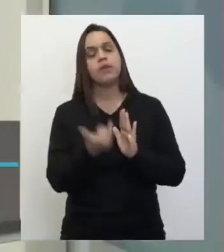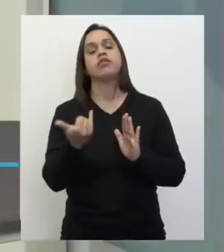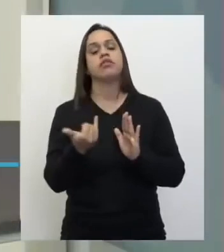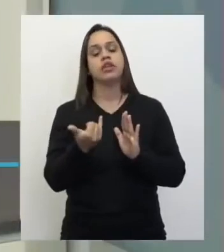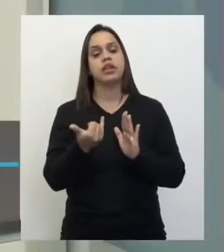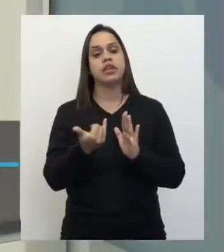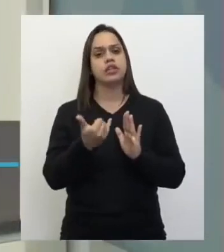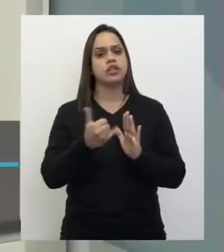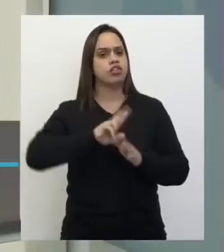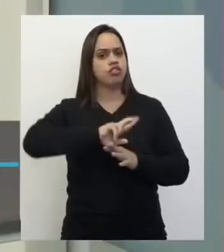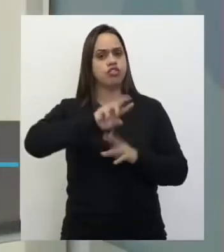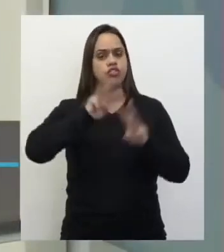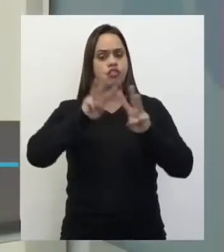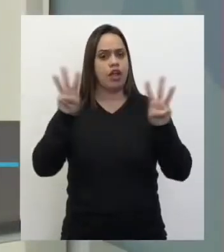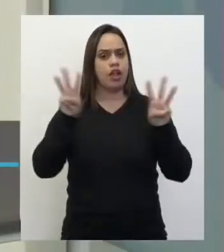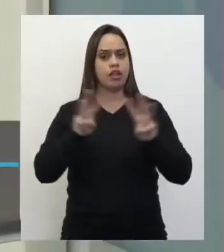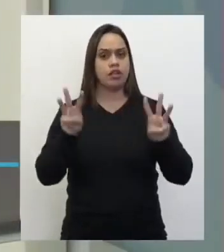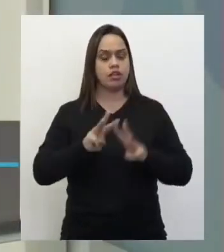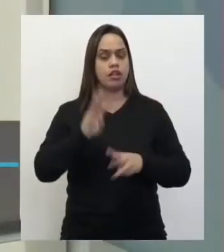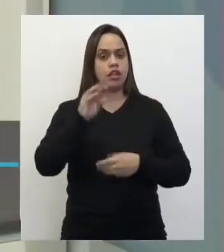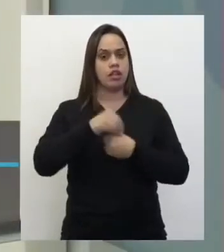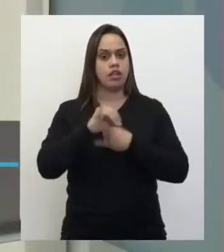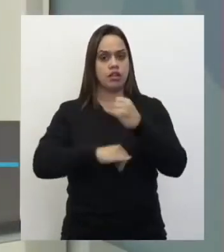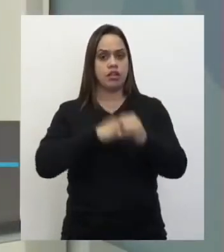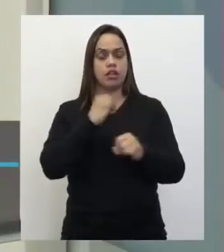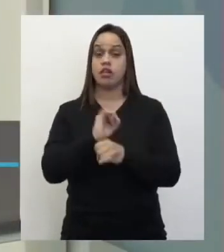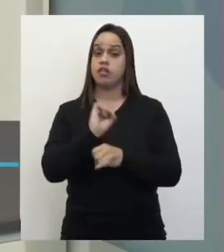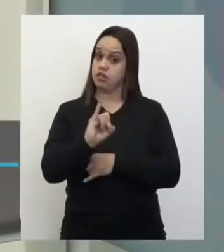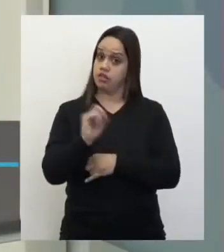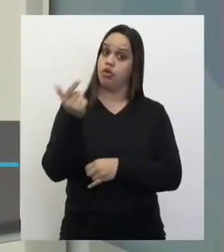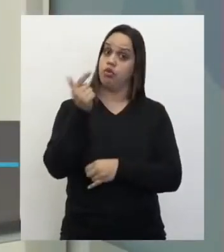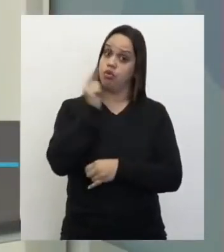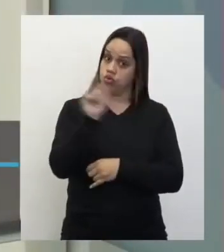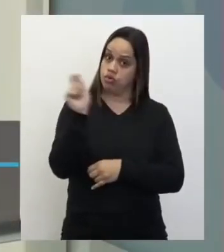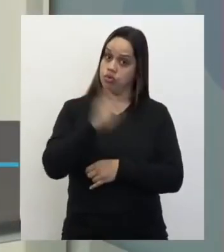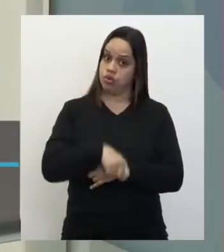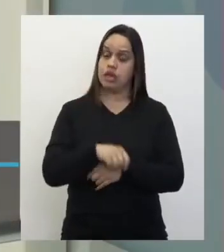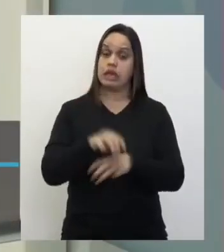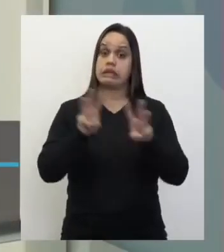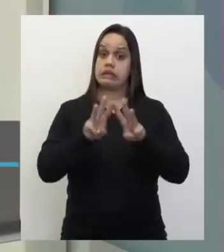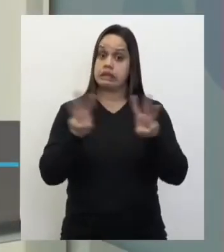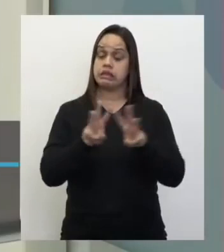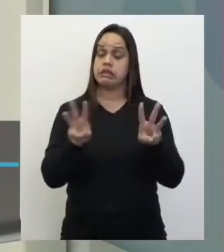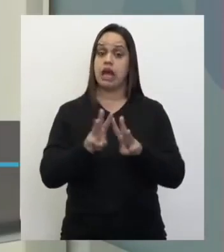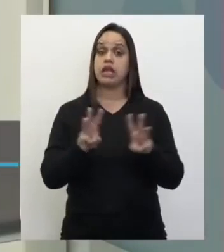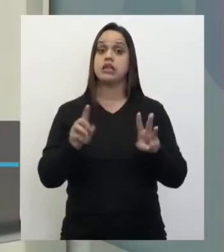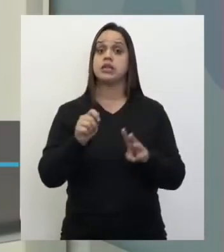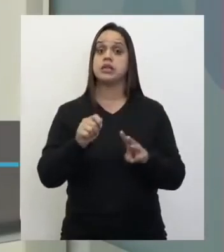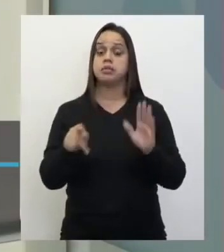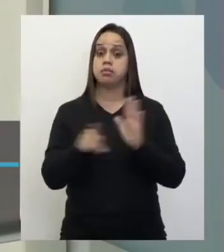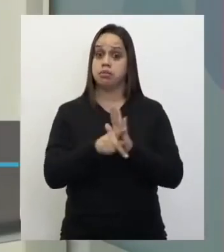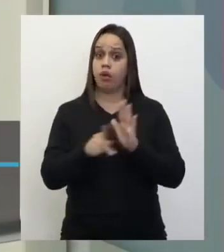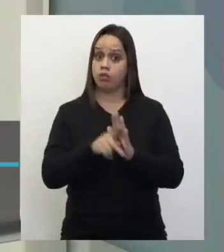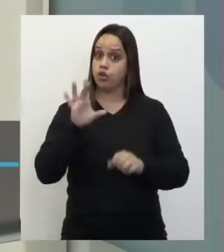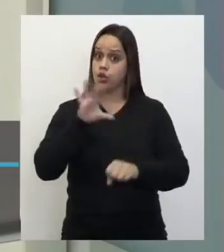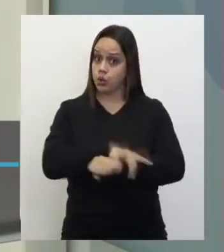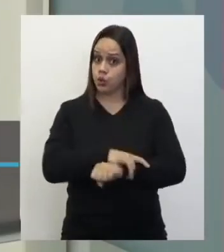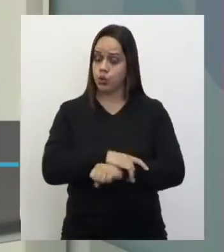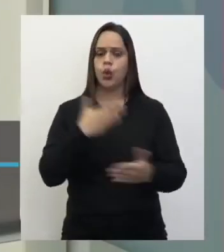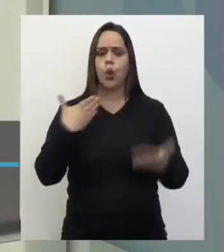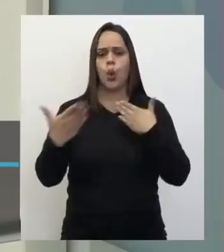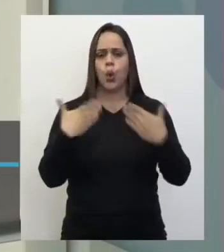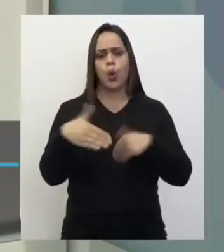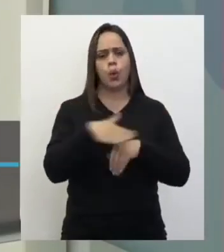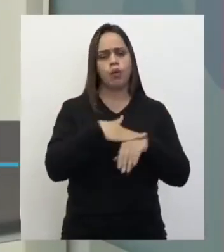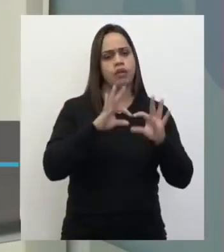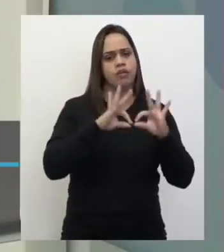pesquise em diferentes sites da internet, se for possível, sites de confiança, converse com seus